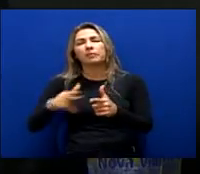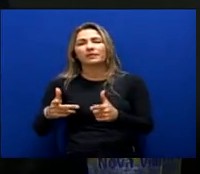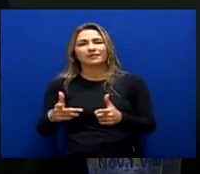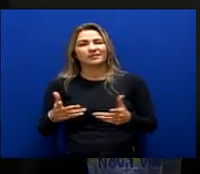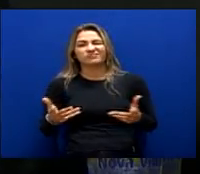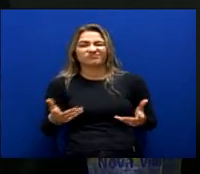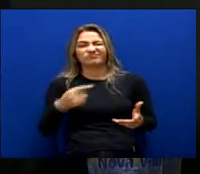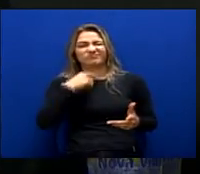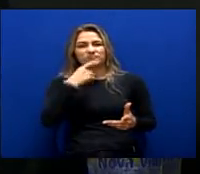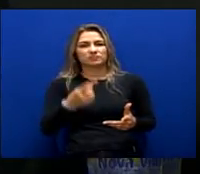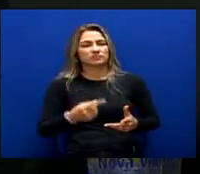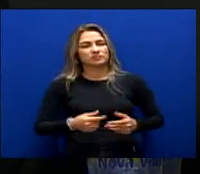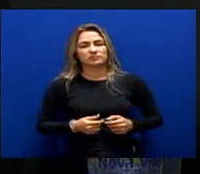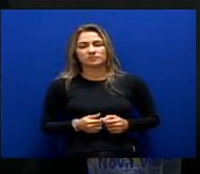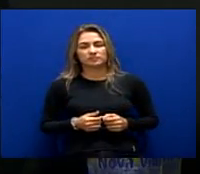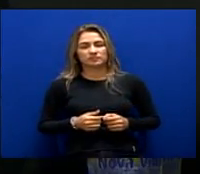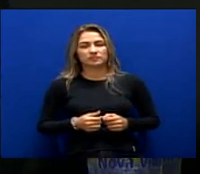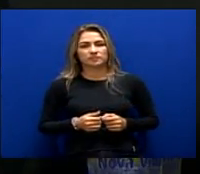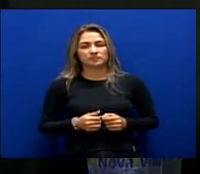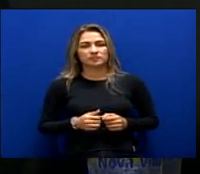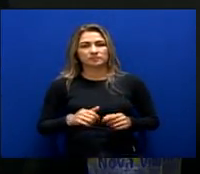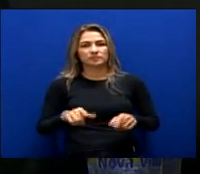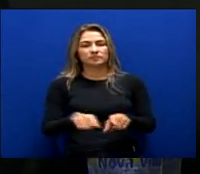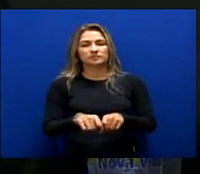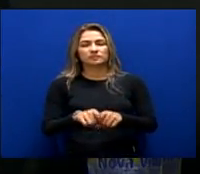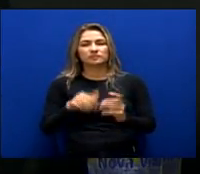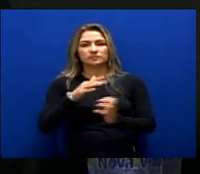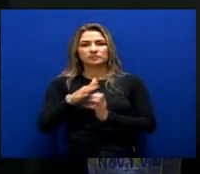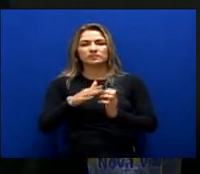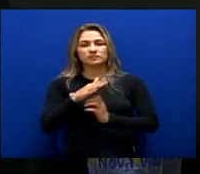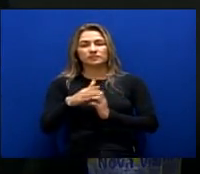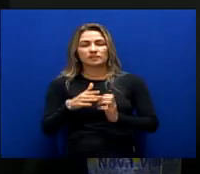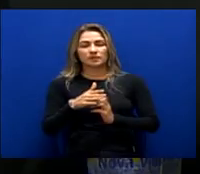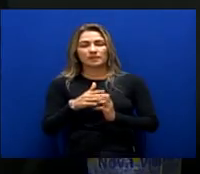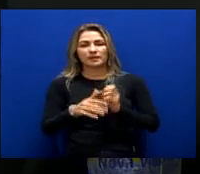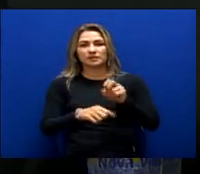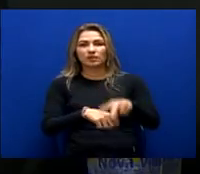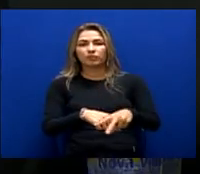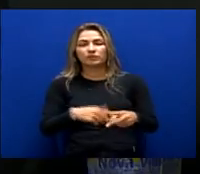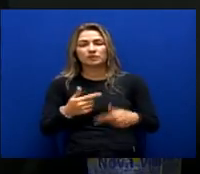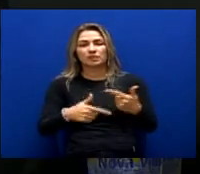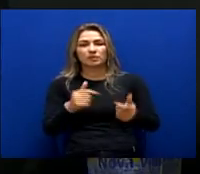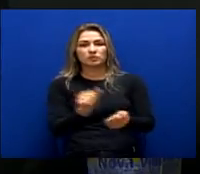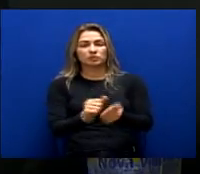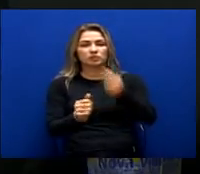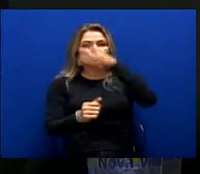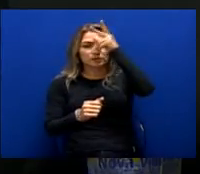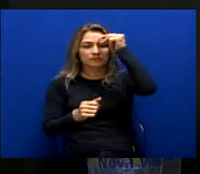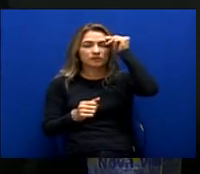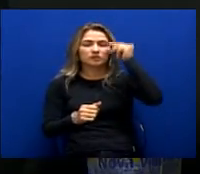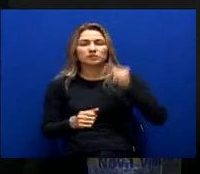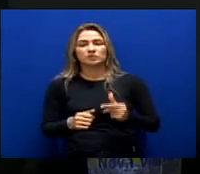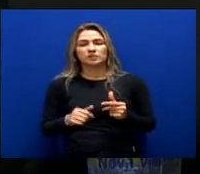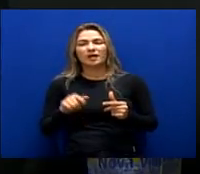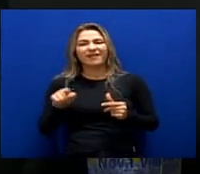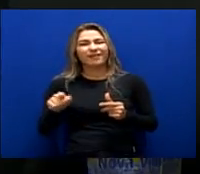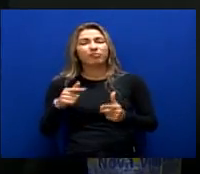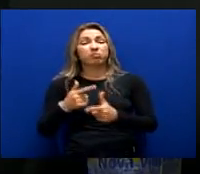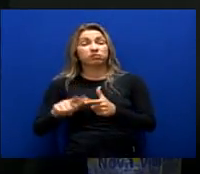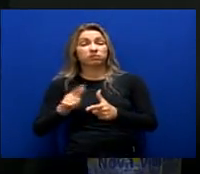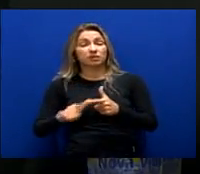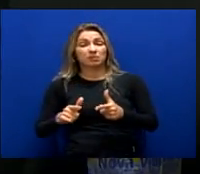com as empresas que nós contratamos que o governo federal do governo estadual nos ajude